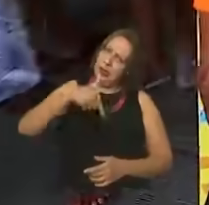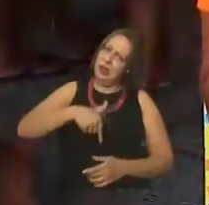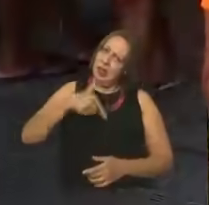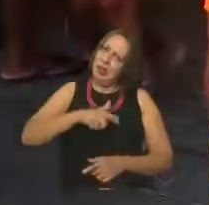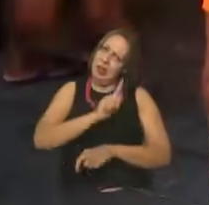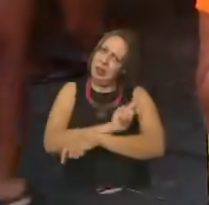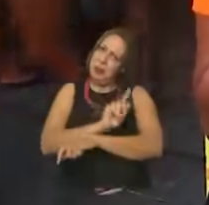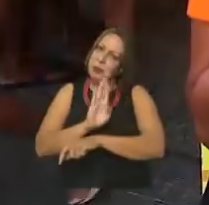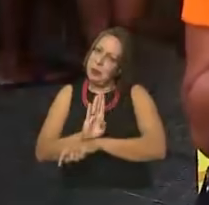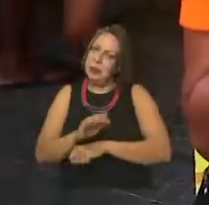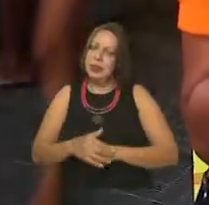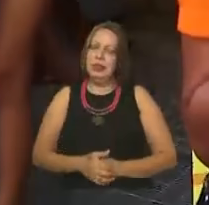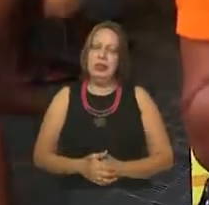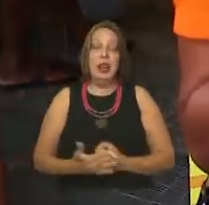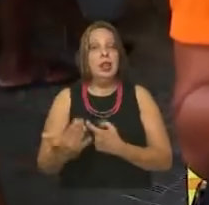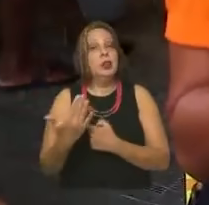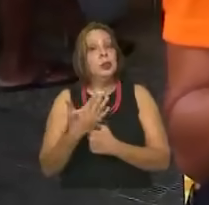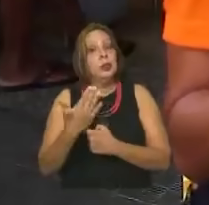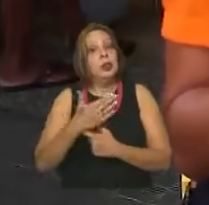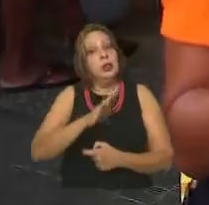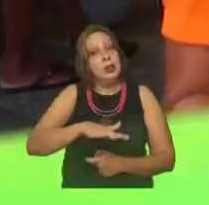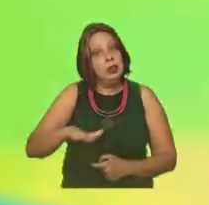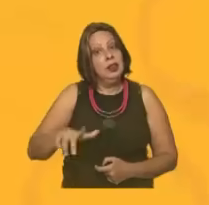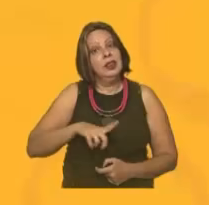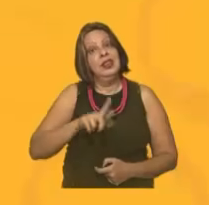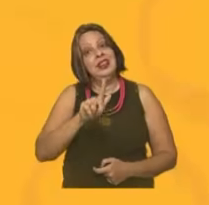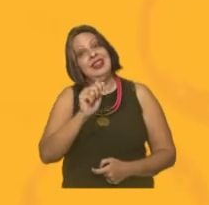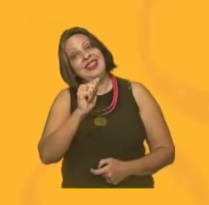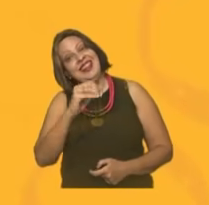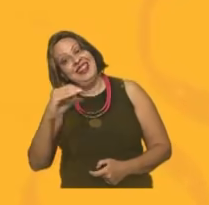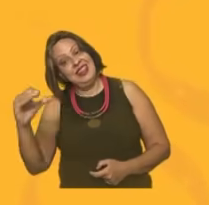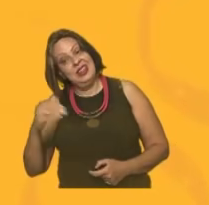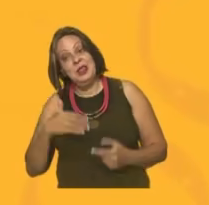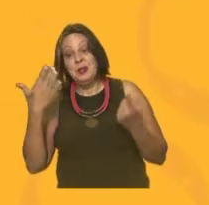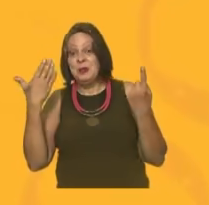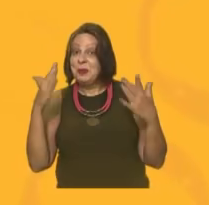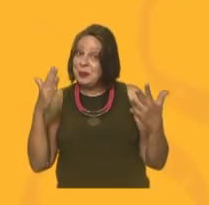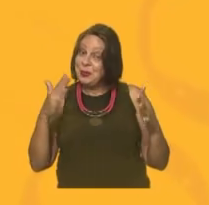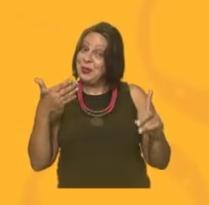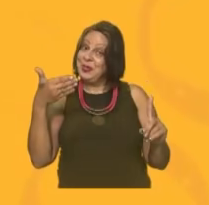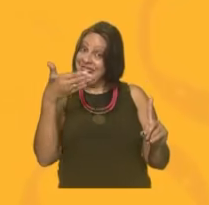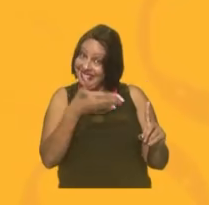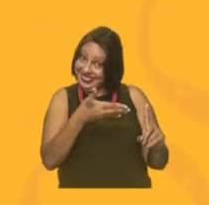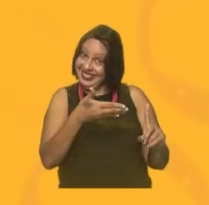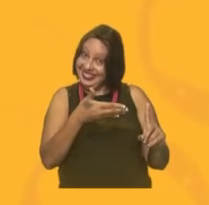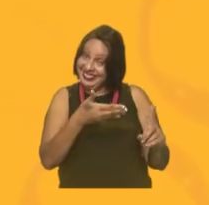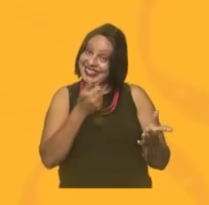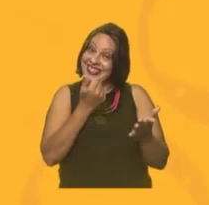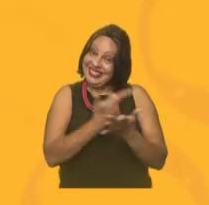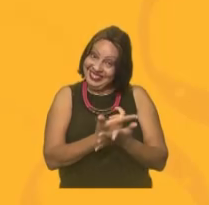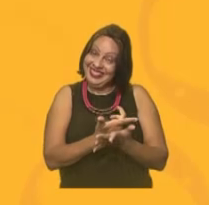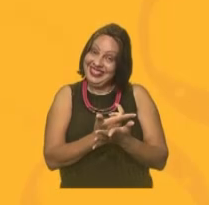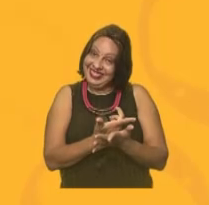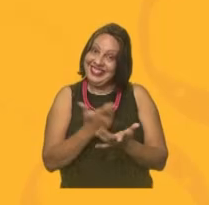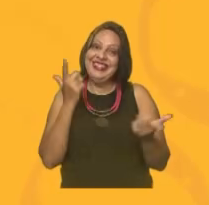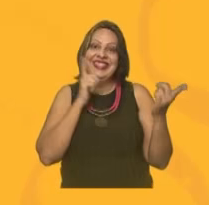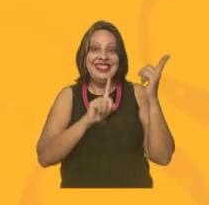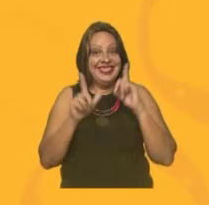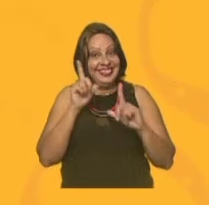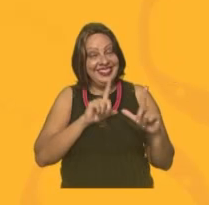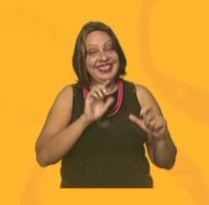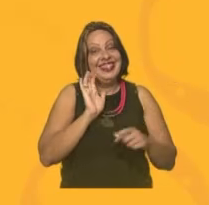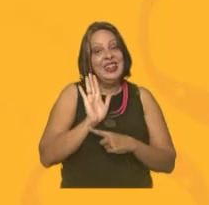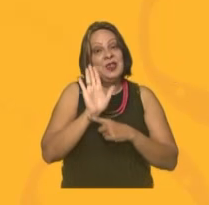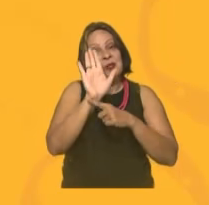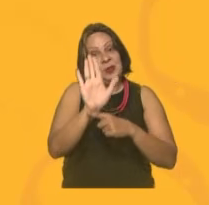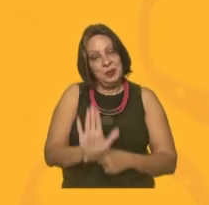no G Barbosa, para ajudar a criança do GAC. Parabéns, Adenilde Moura. Você adquiriu o Caju Cap e contribuiu com as